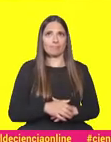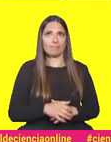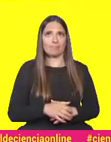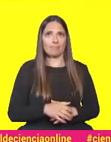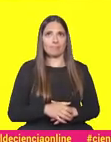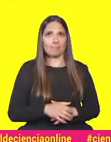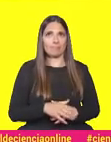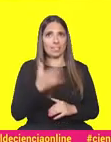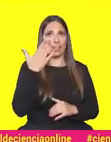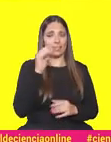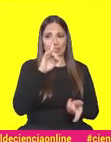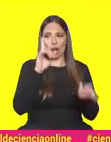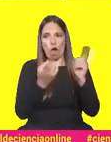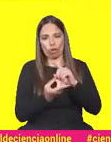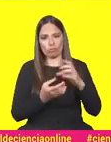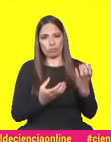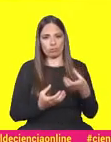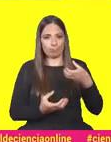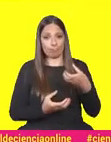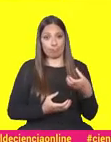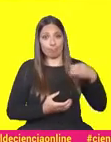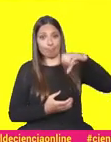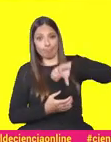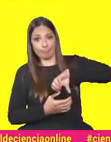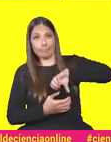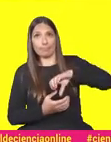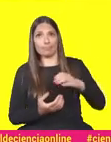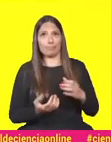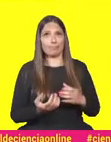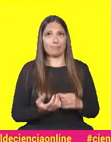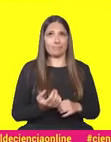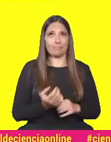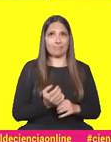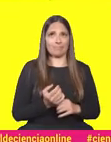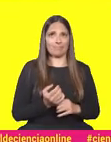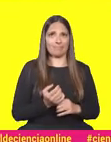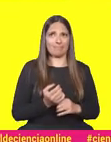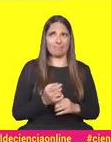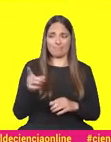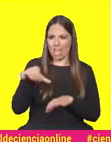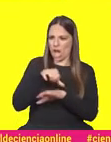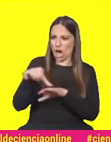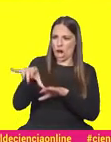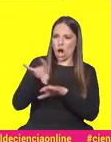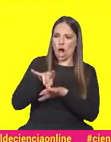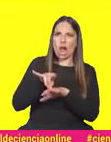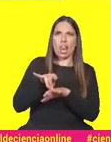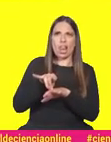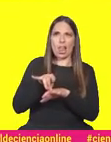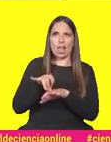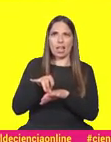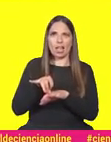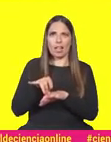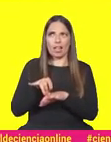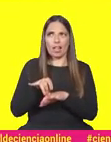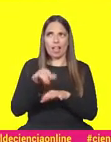contrário e tentar encher a garrafa pois, por aqui. Mas também não dá muito jeito, pois não. Fita cola, é uma hipótese. É. Mas fita cola com água